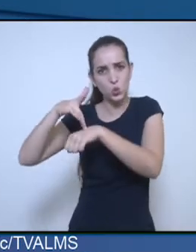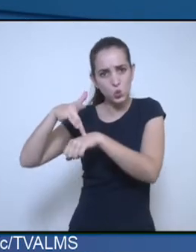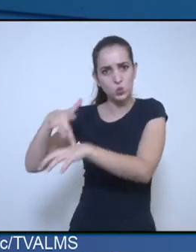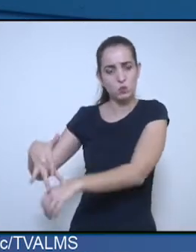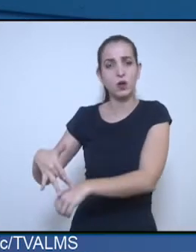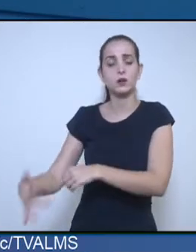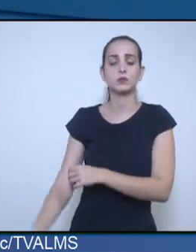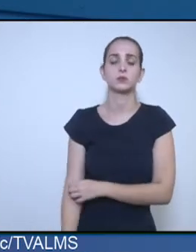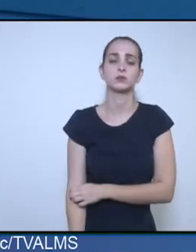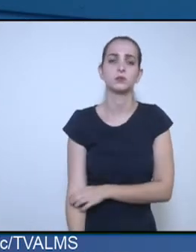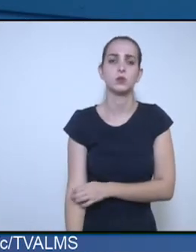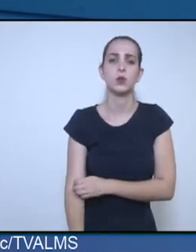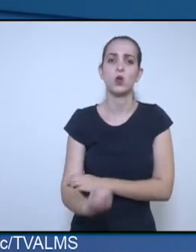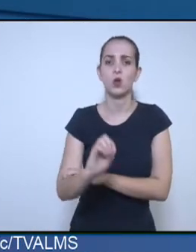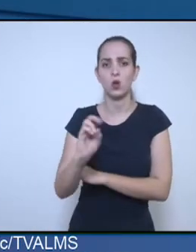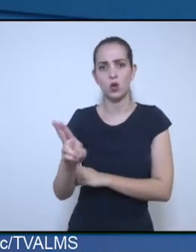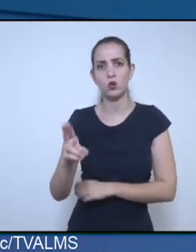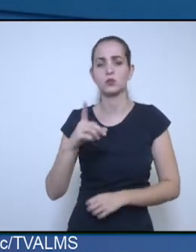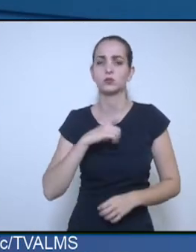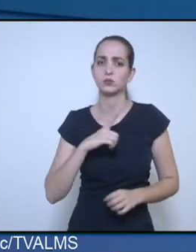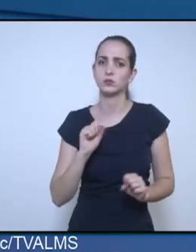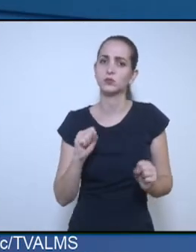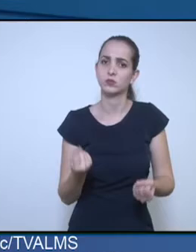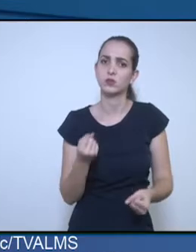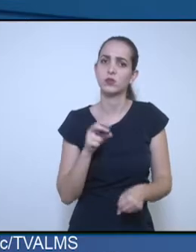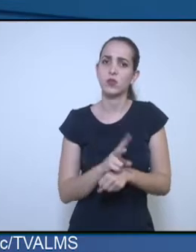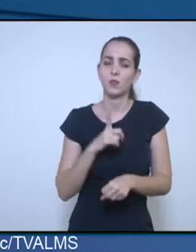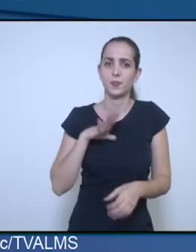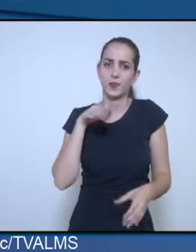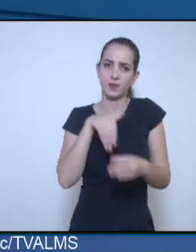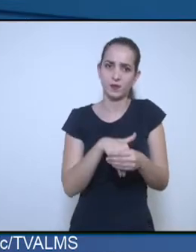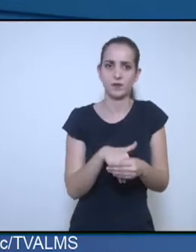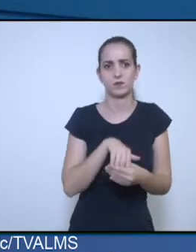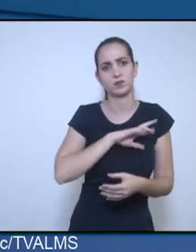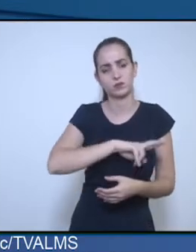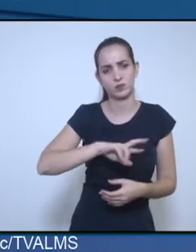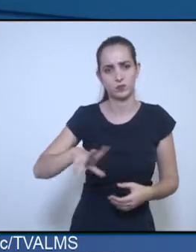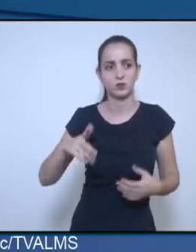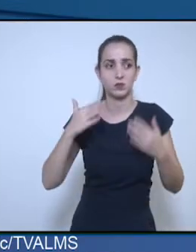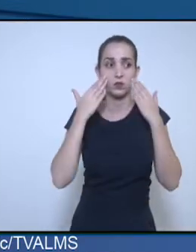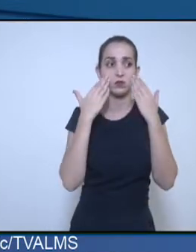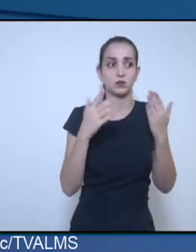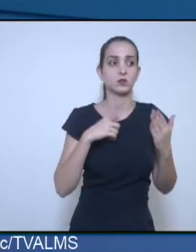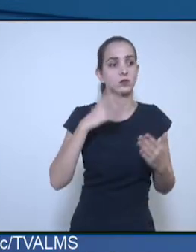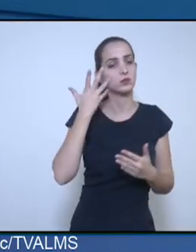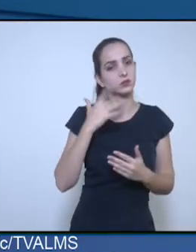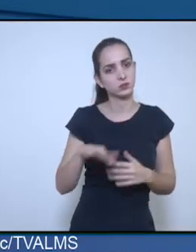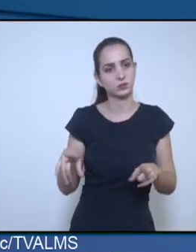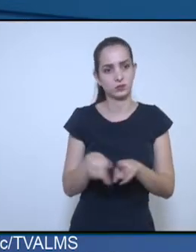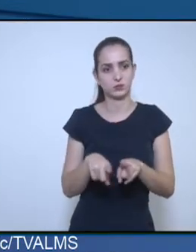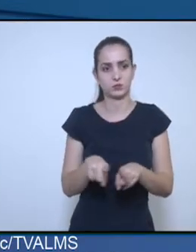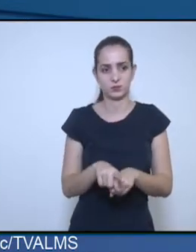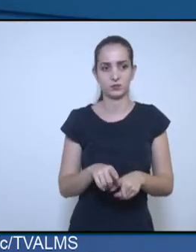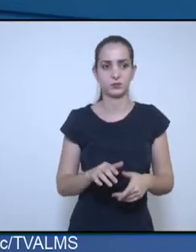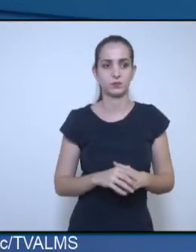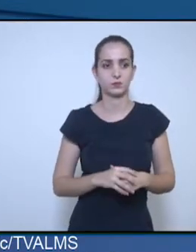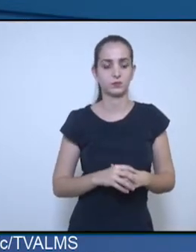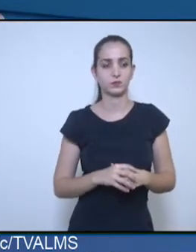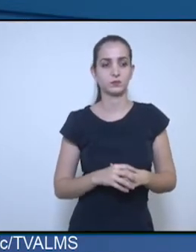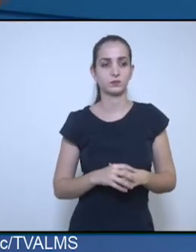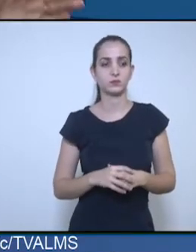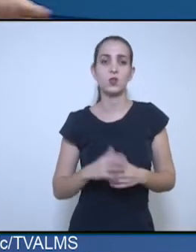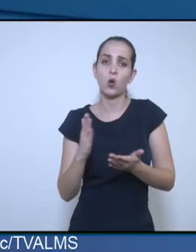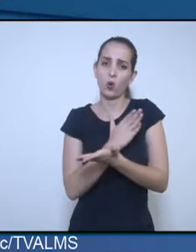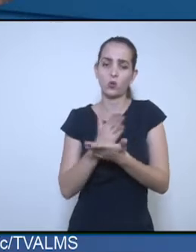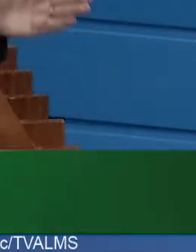seus pareceres ou mantendo voto de relatoria, etc., que isso chama a atenção, inclusive, das crianças.